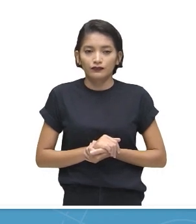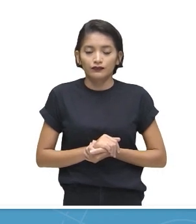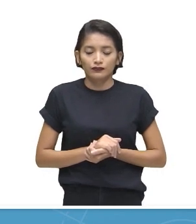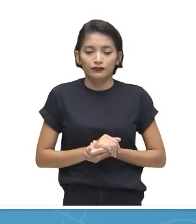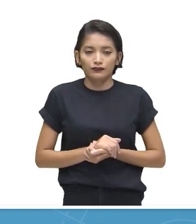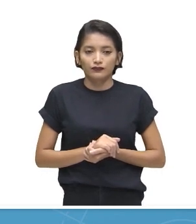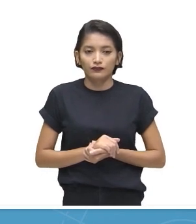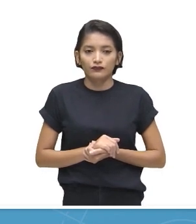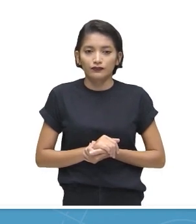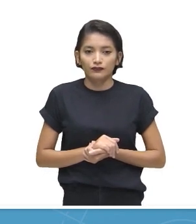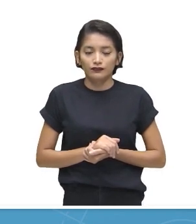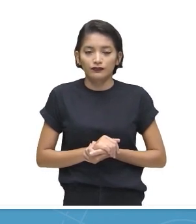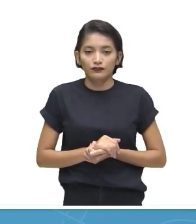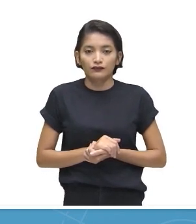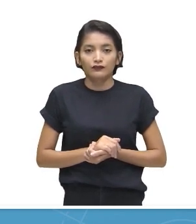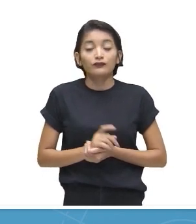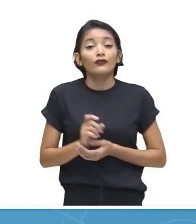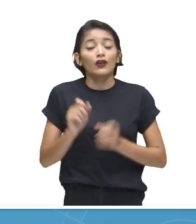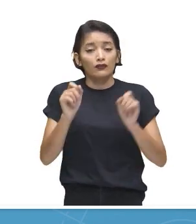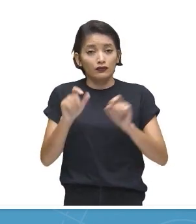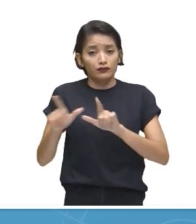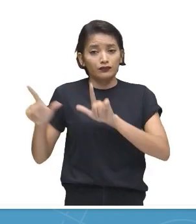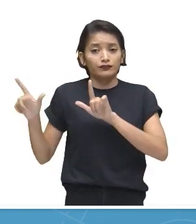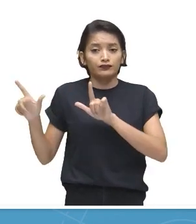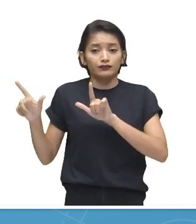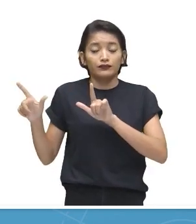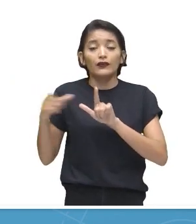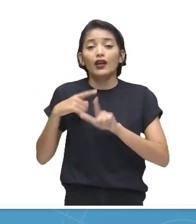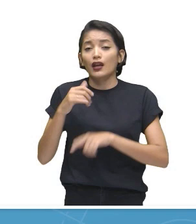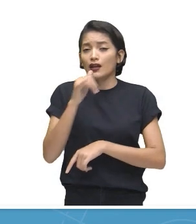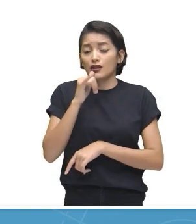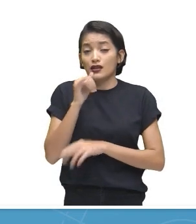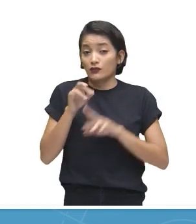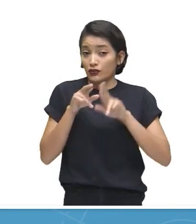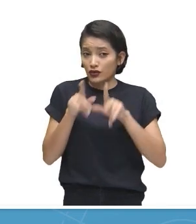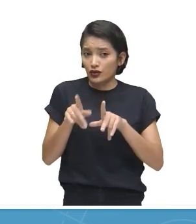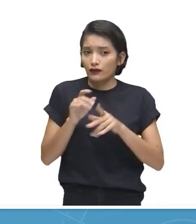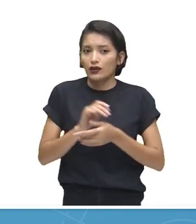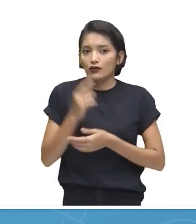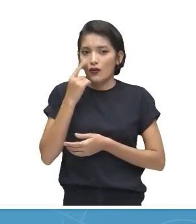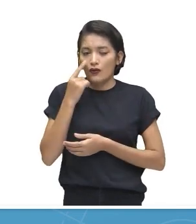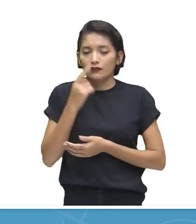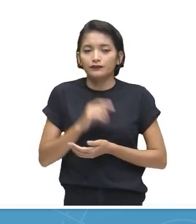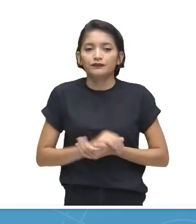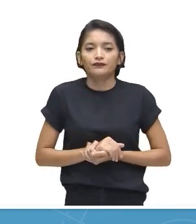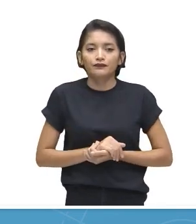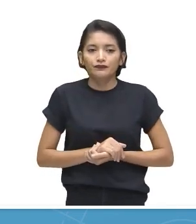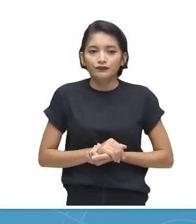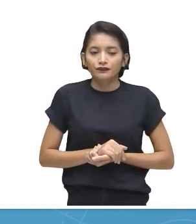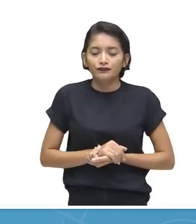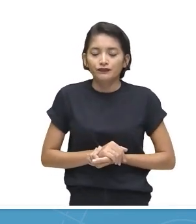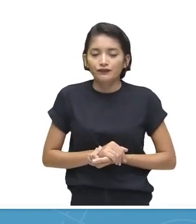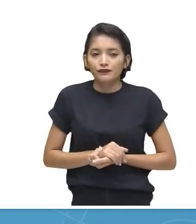2000 gramas, certinho? Na próxima imagem, a gente tem aí um exemplo diferente. Você tem